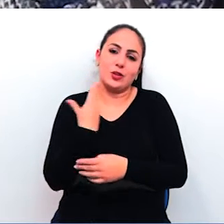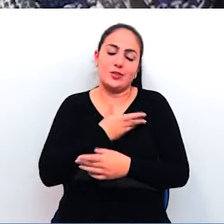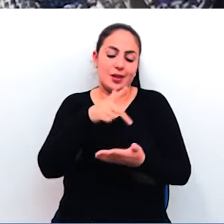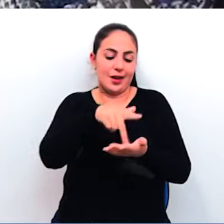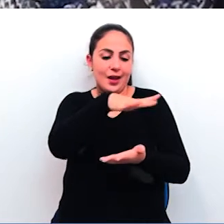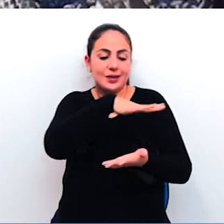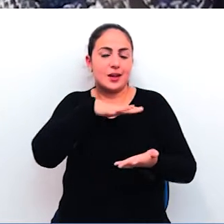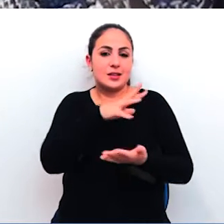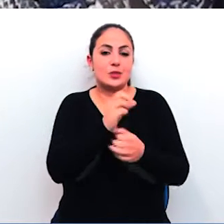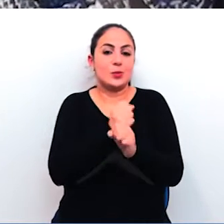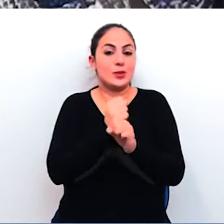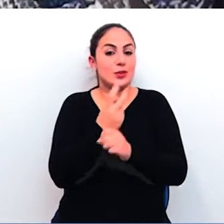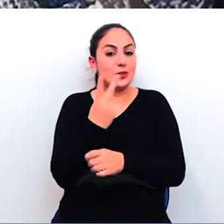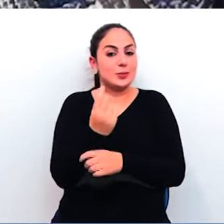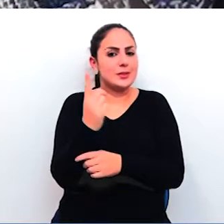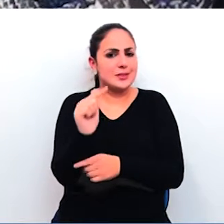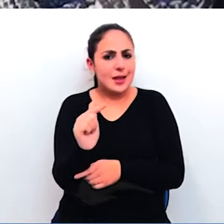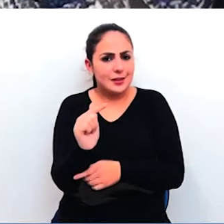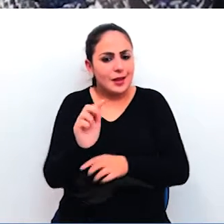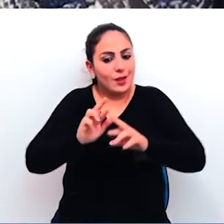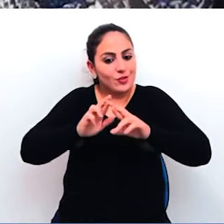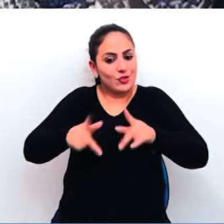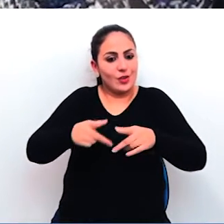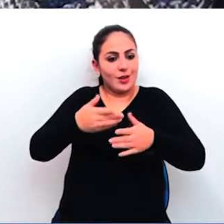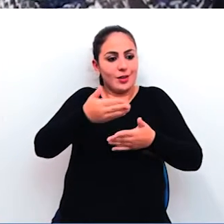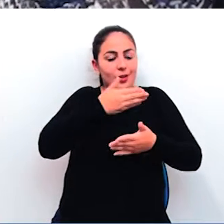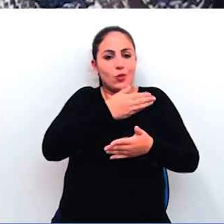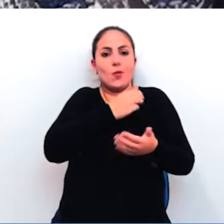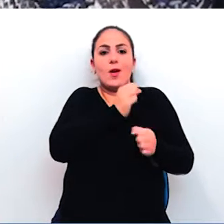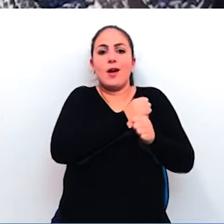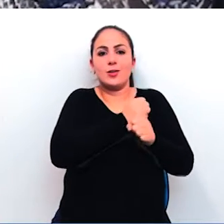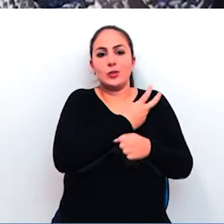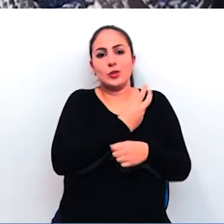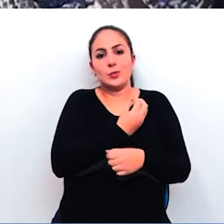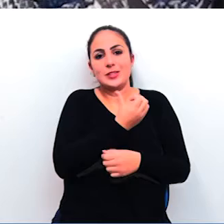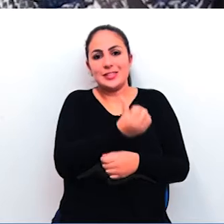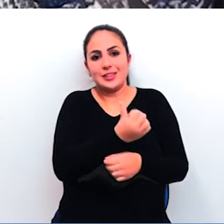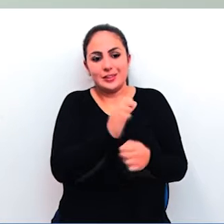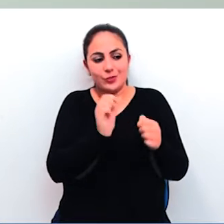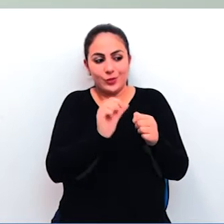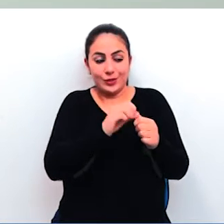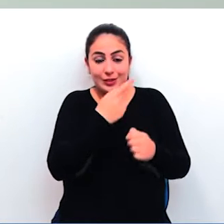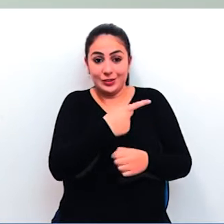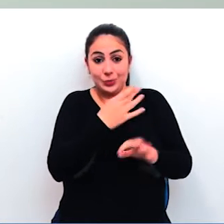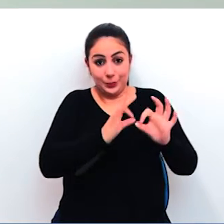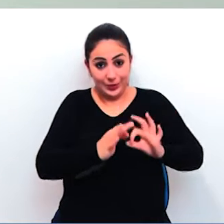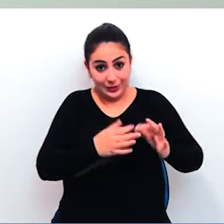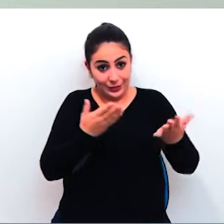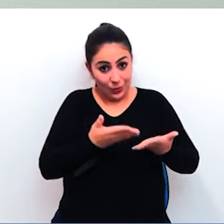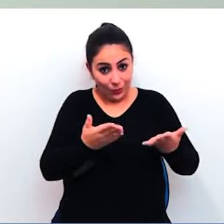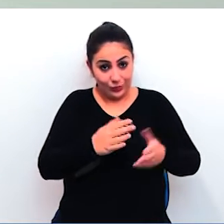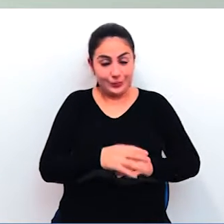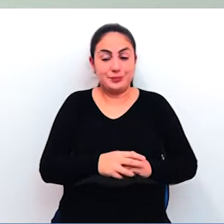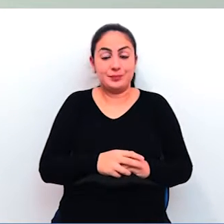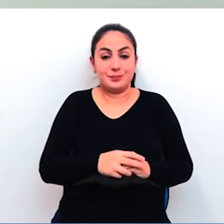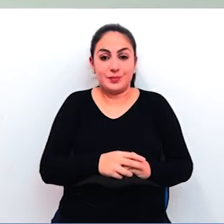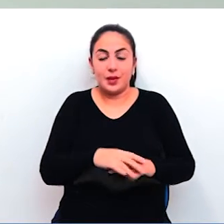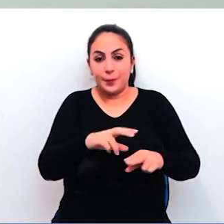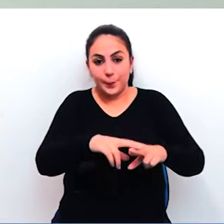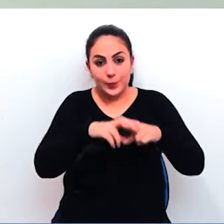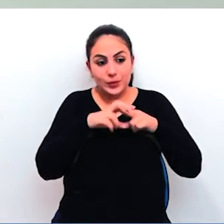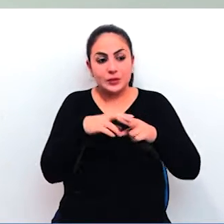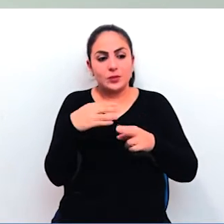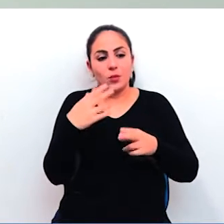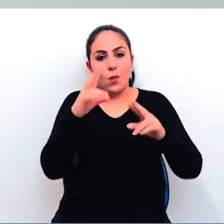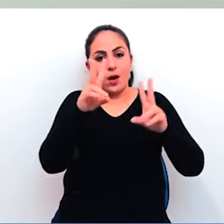obviamente que a realidade de 2017 não é a mesma de 2006 quando foi feito esse plano que está atualmente em vigor